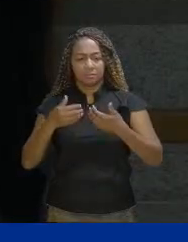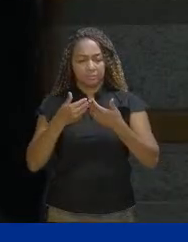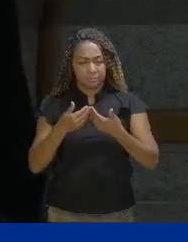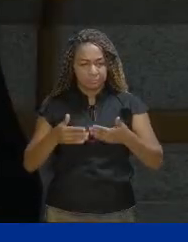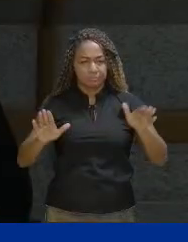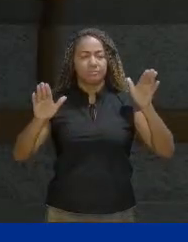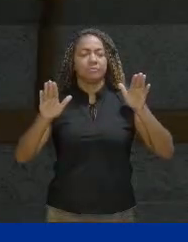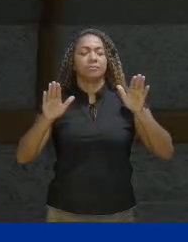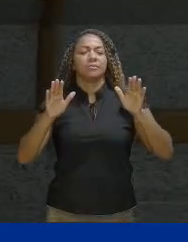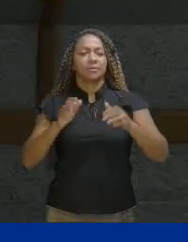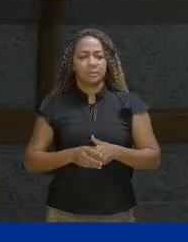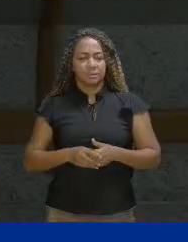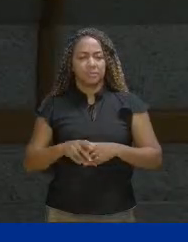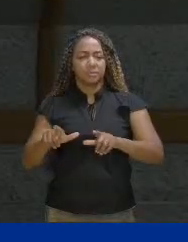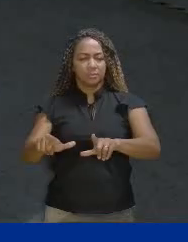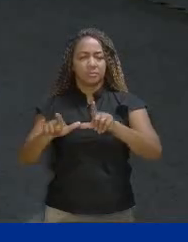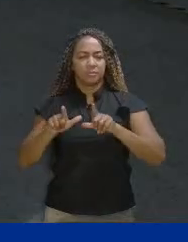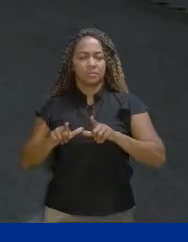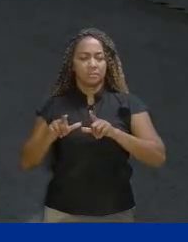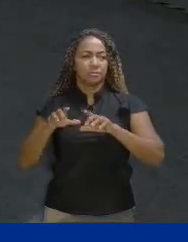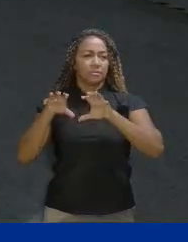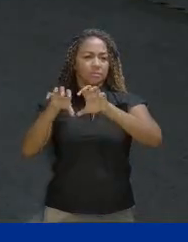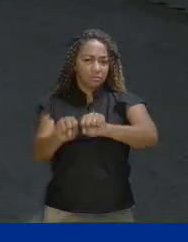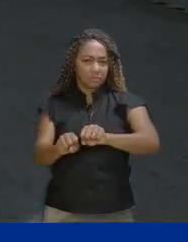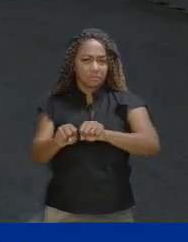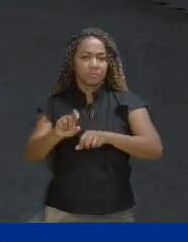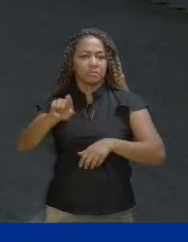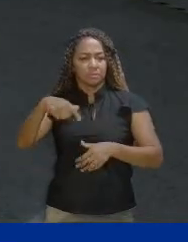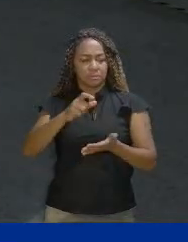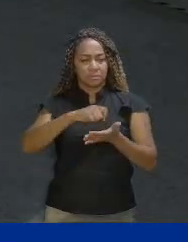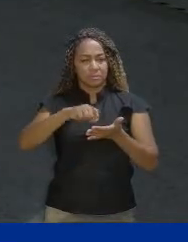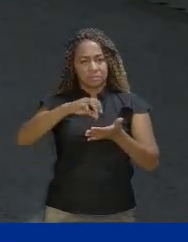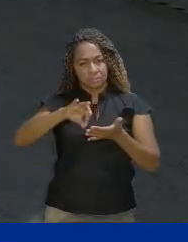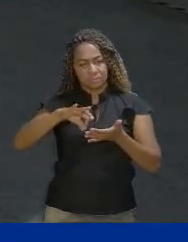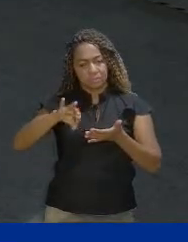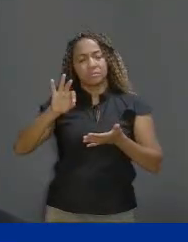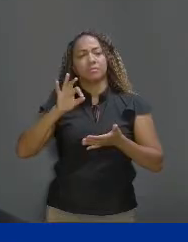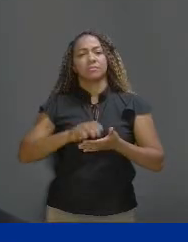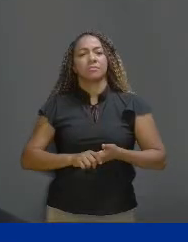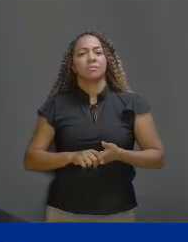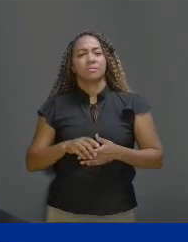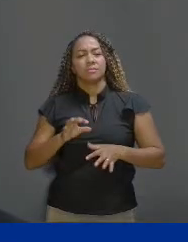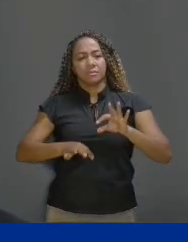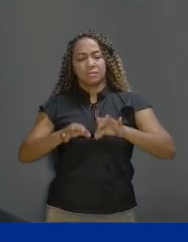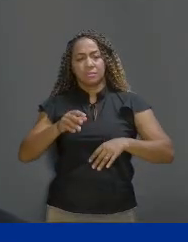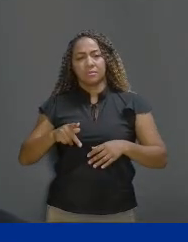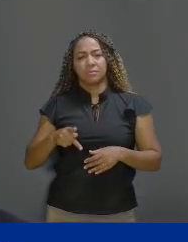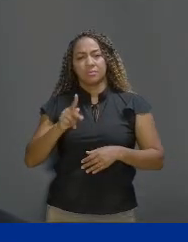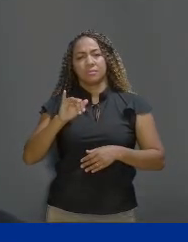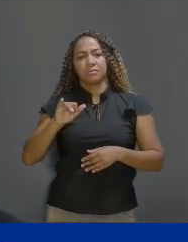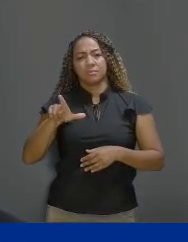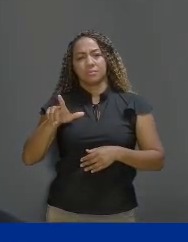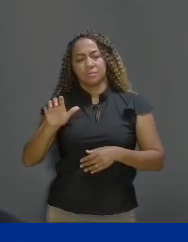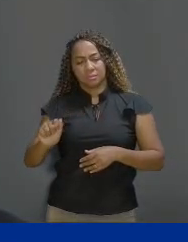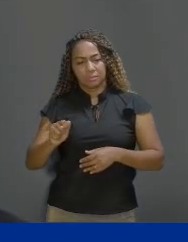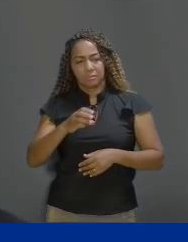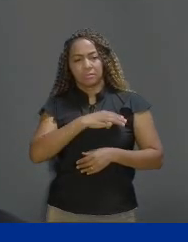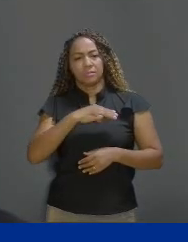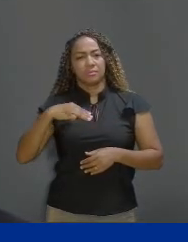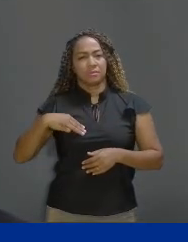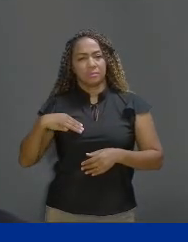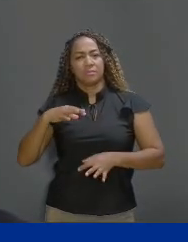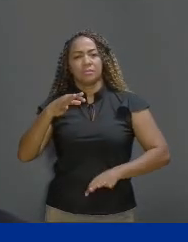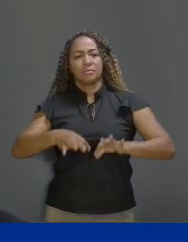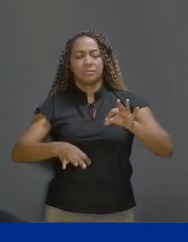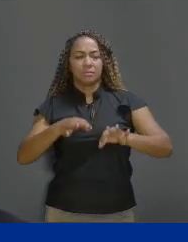Declaro empossada, logo após a assinatura, Imagem a ampla do juíza plenário. Keila Utzig no cargo de